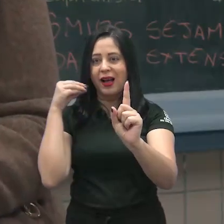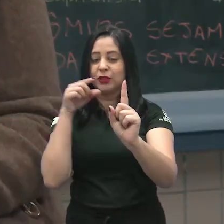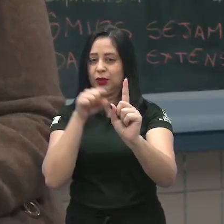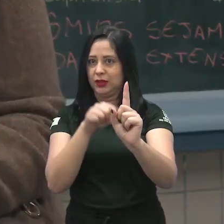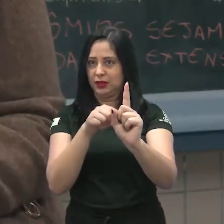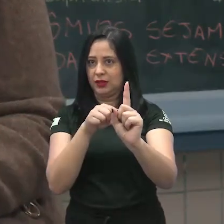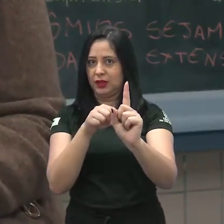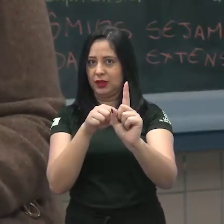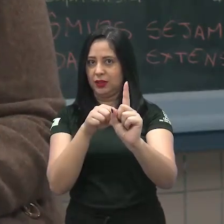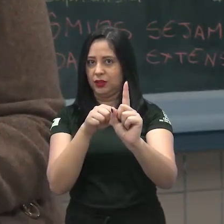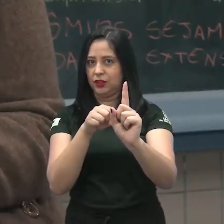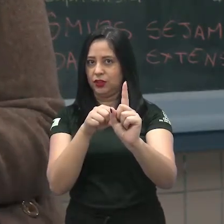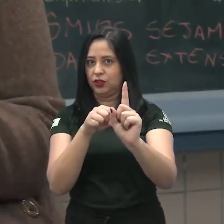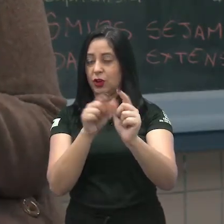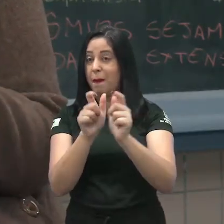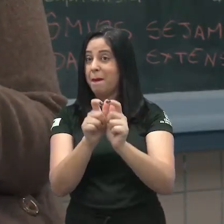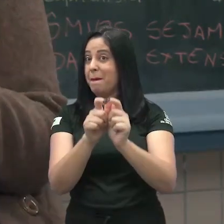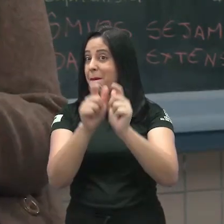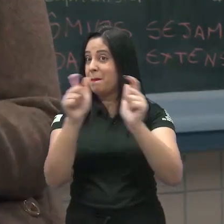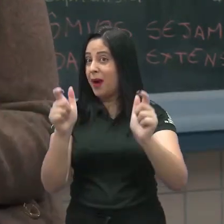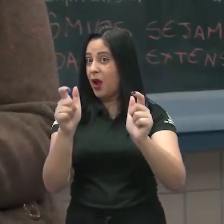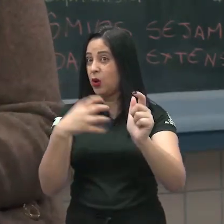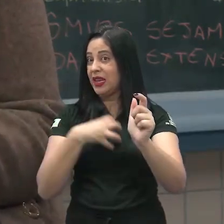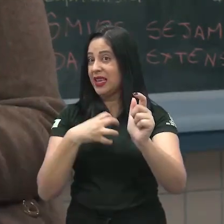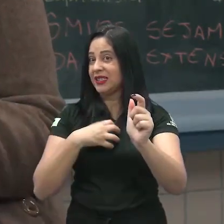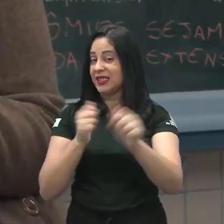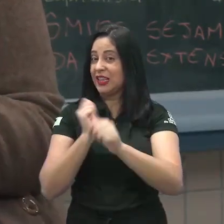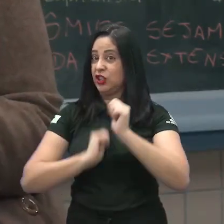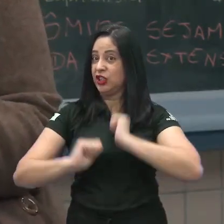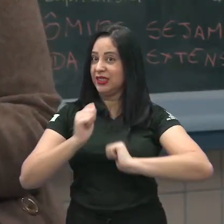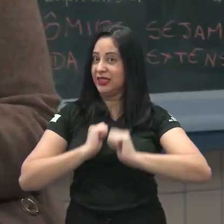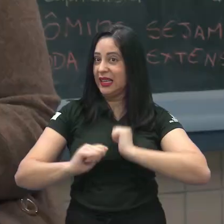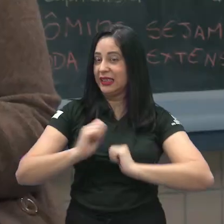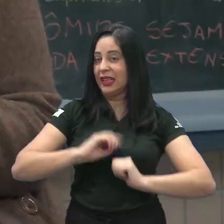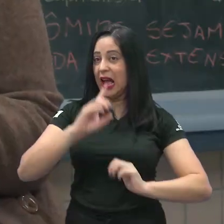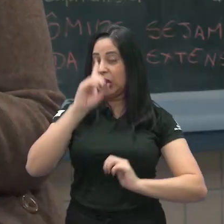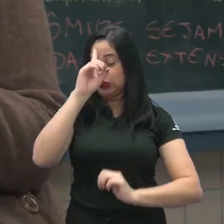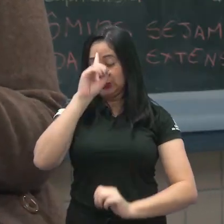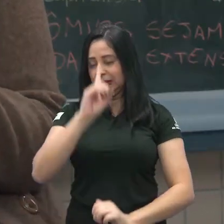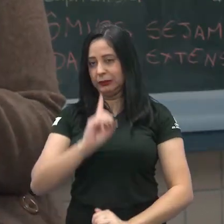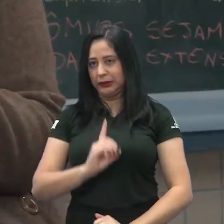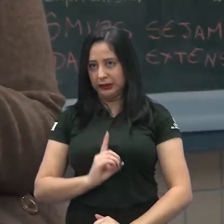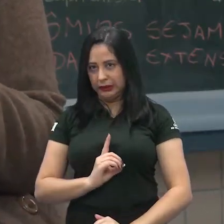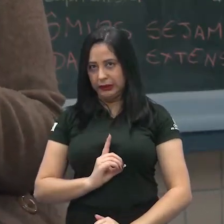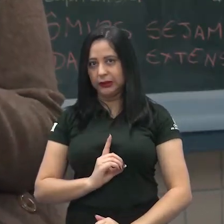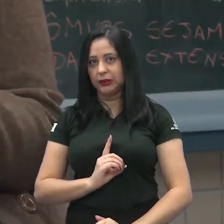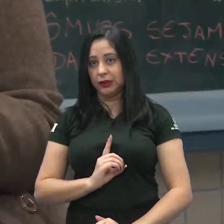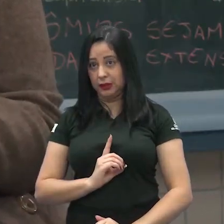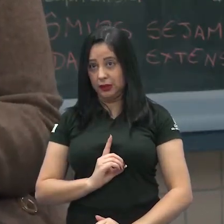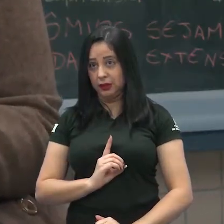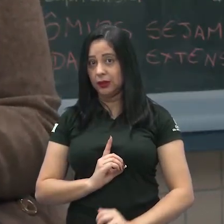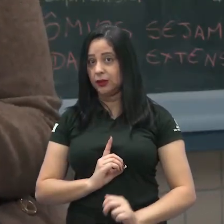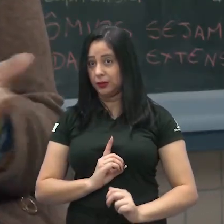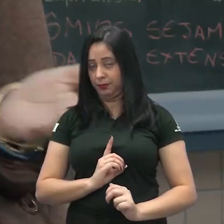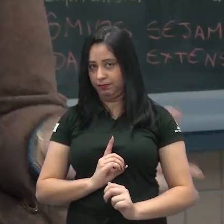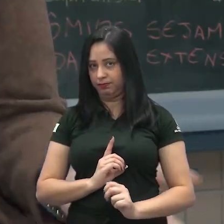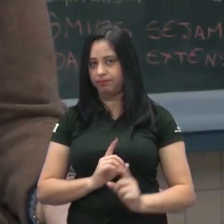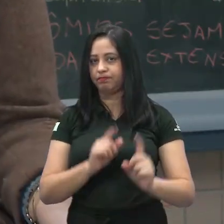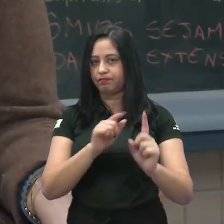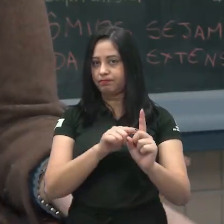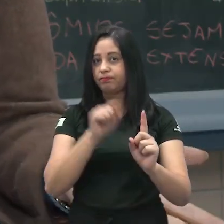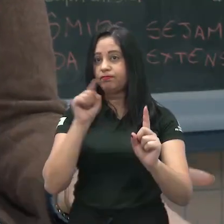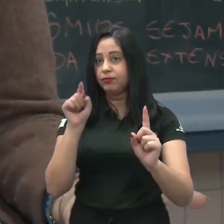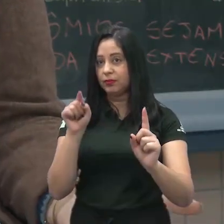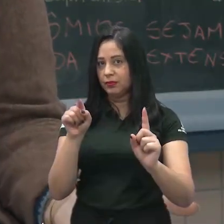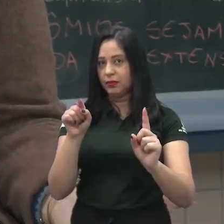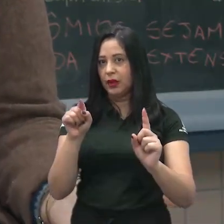adolescentes a presença de sintomas de ansiedade, de depressão, né, numa frequência muito maior do que